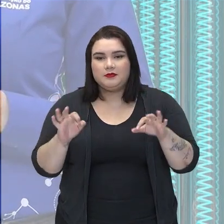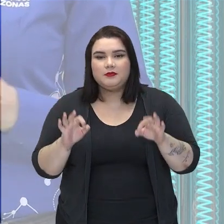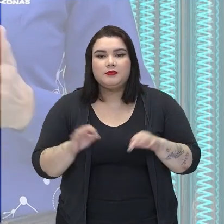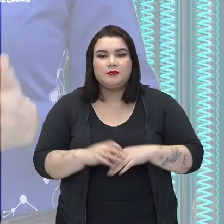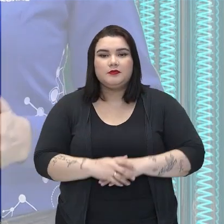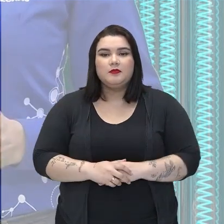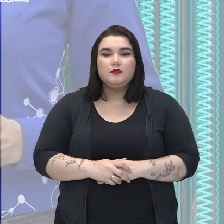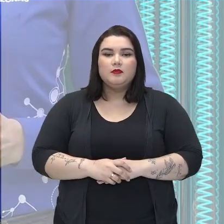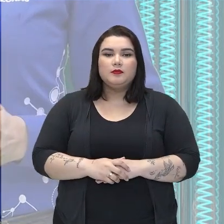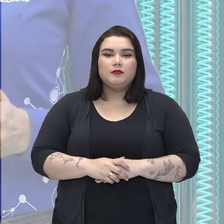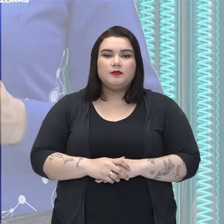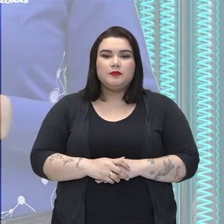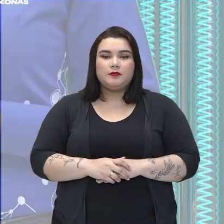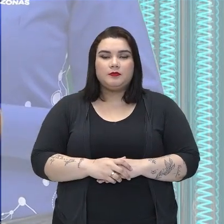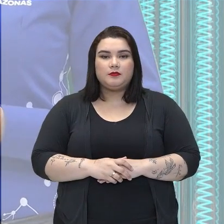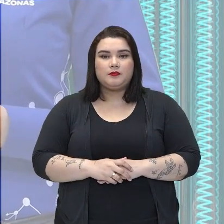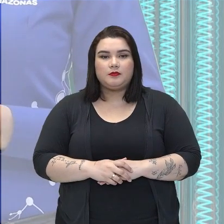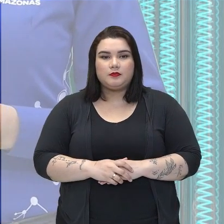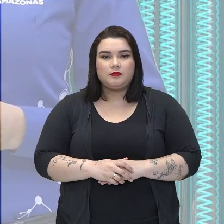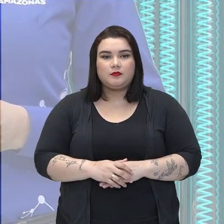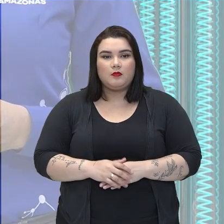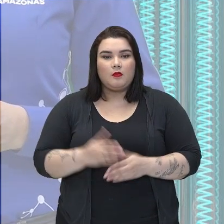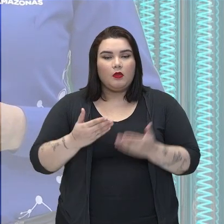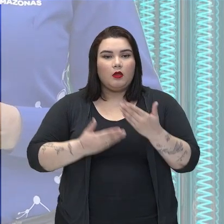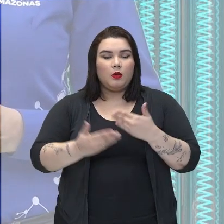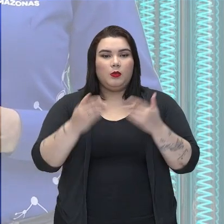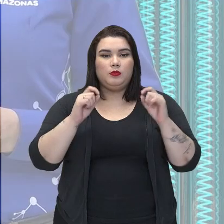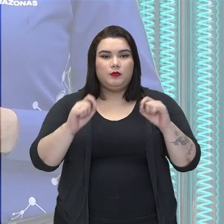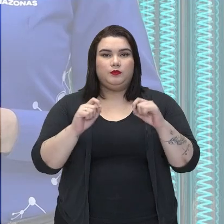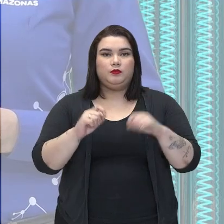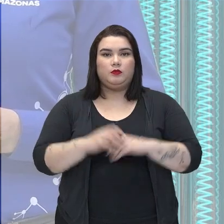clickbait. O que mais? Então, é o